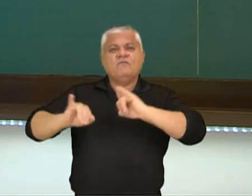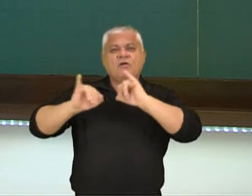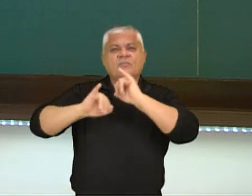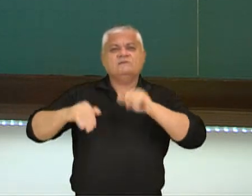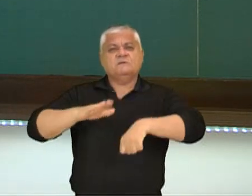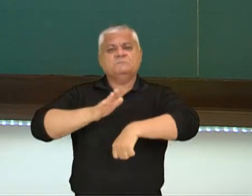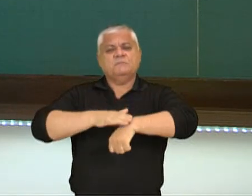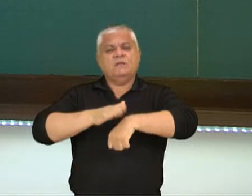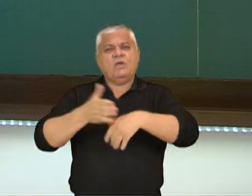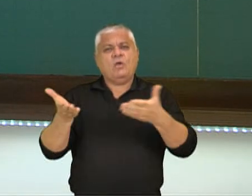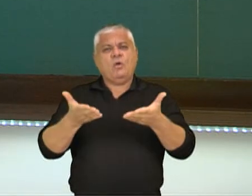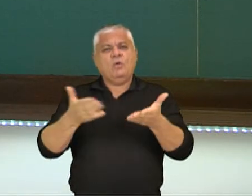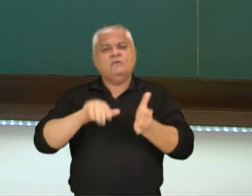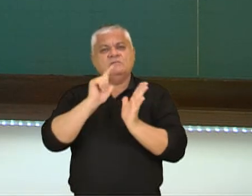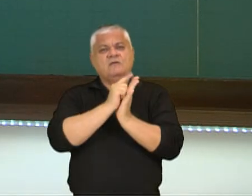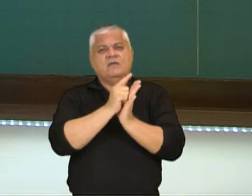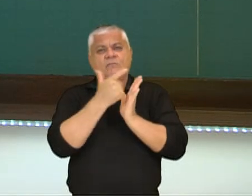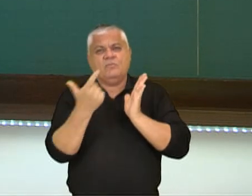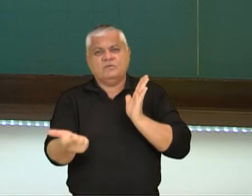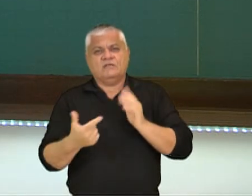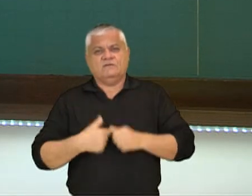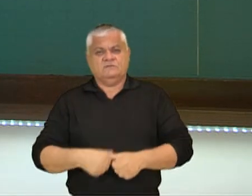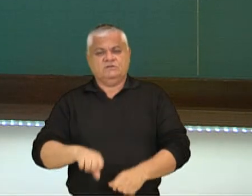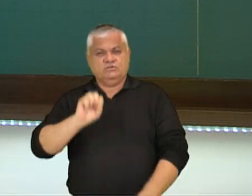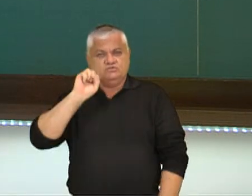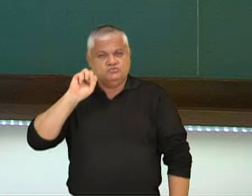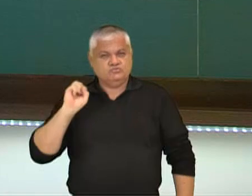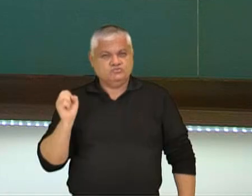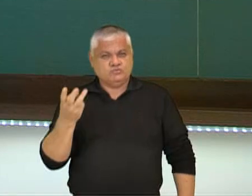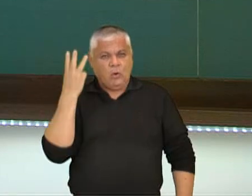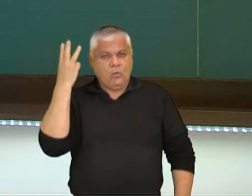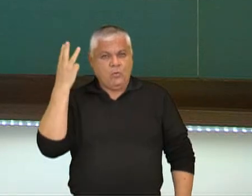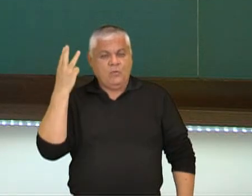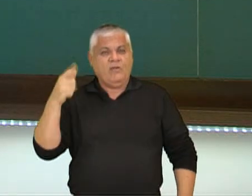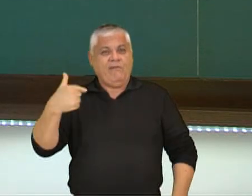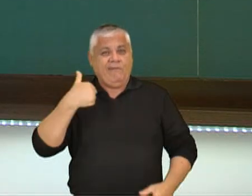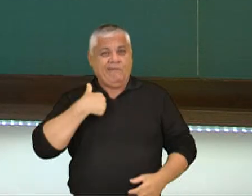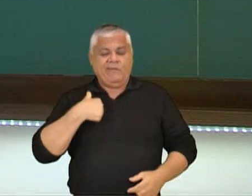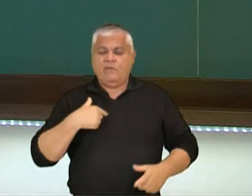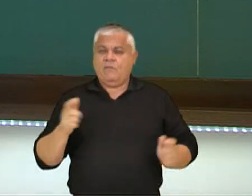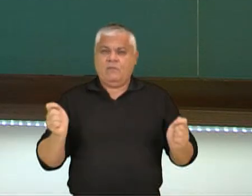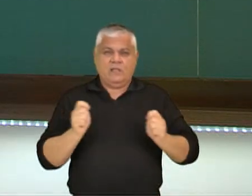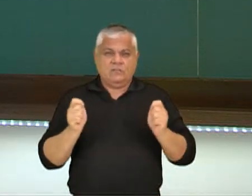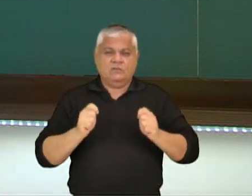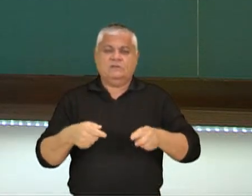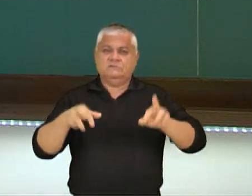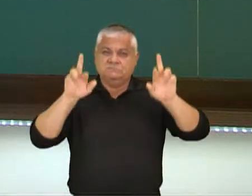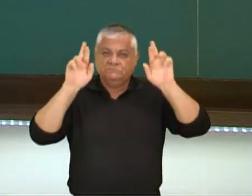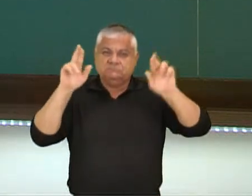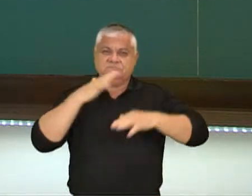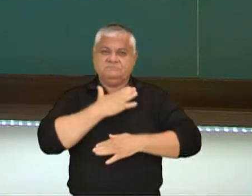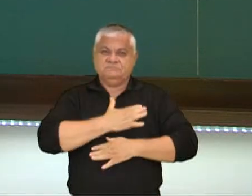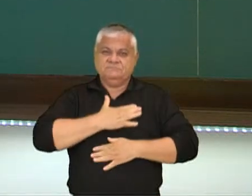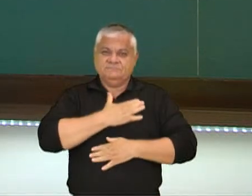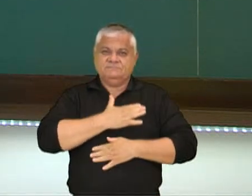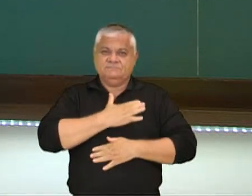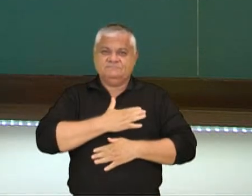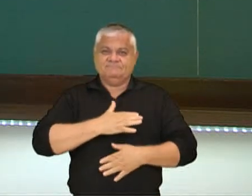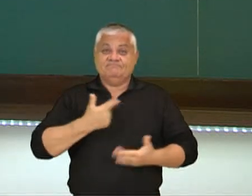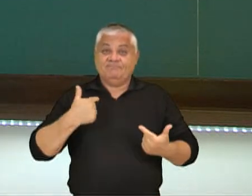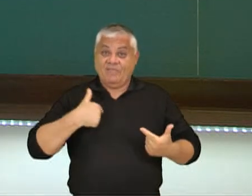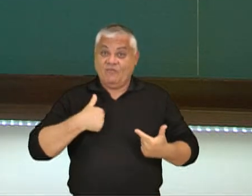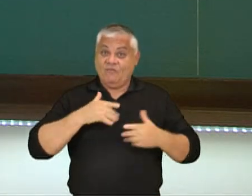presentes na reportagem. Show! Eu adorei! Espero que vocês tenham gostado.